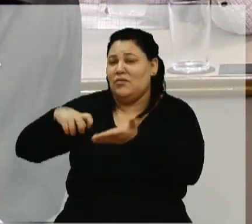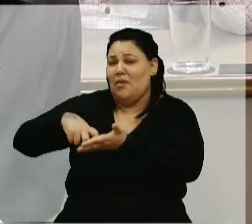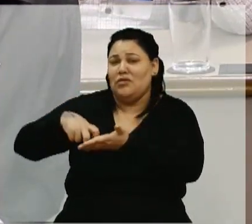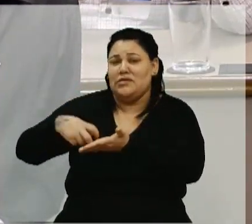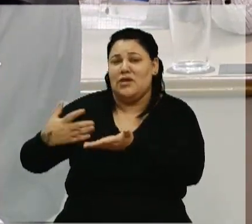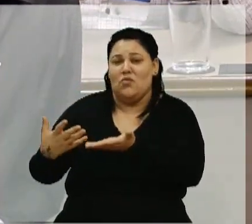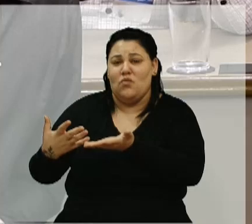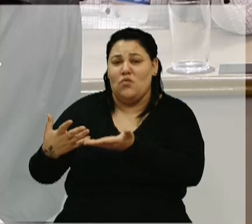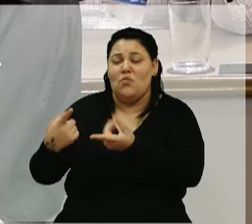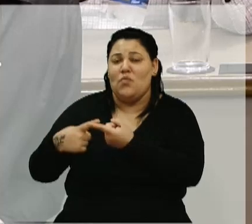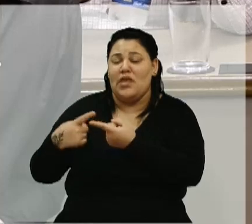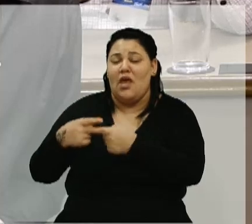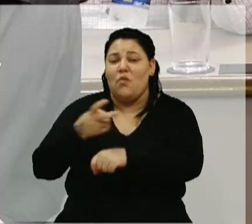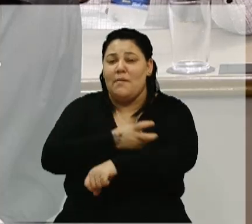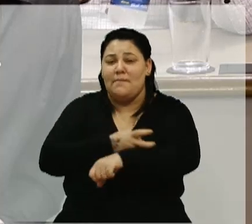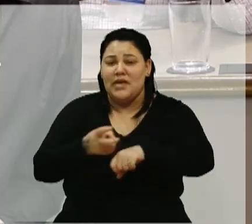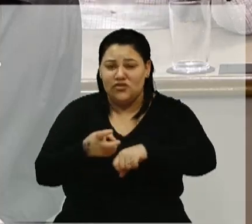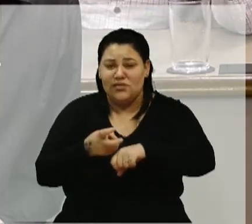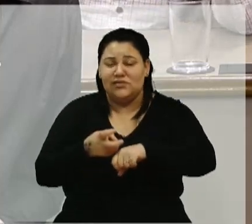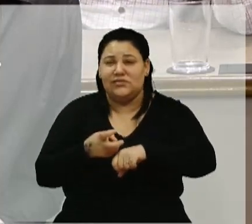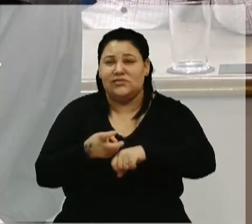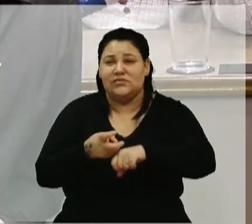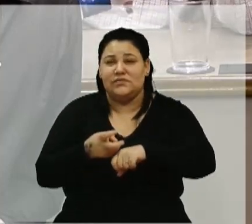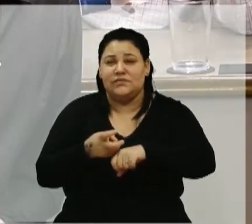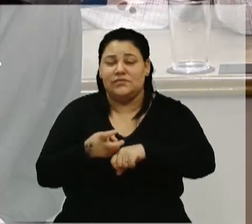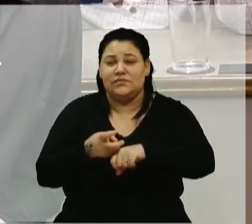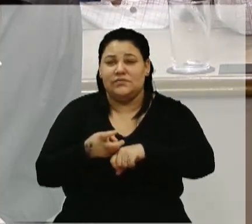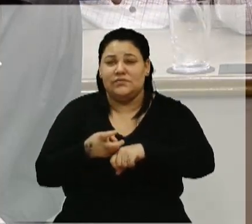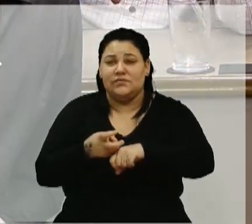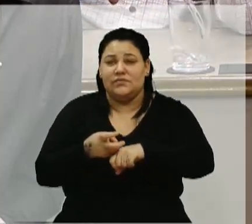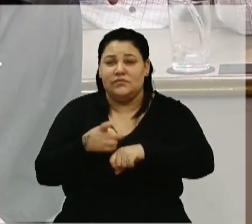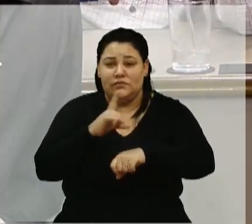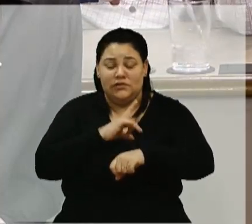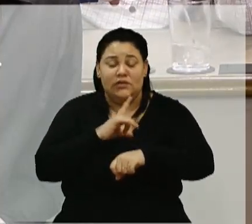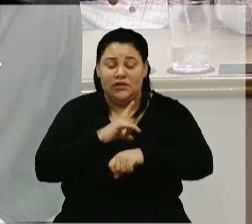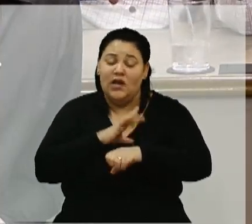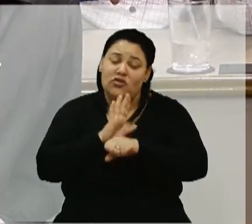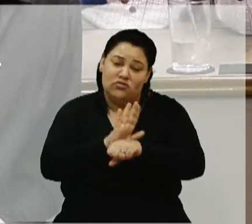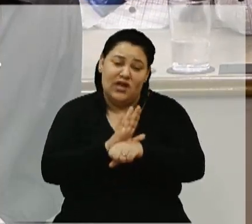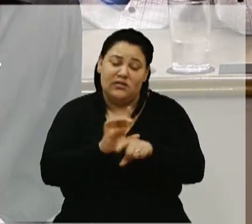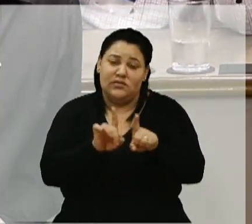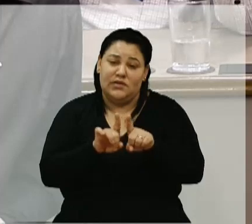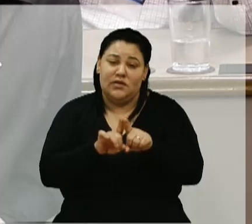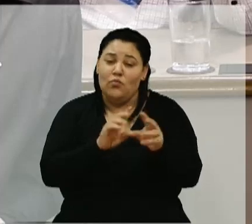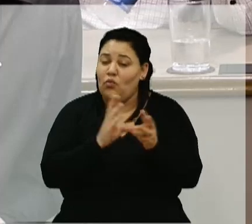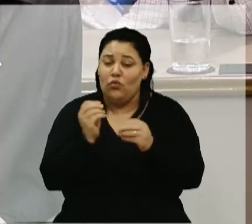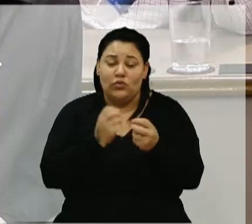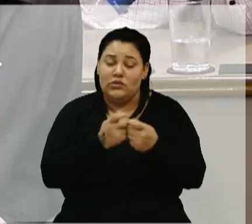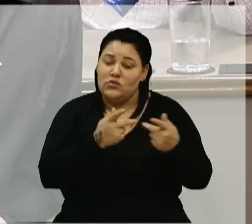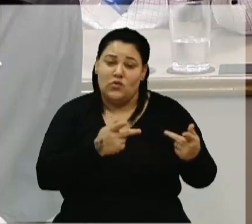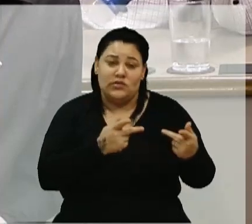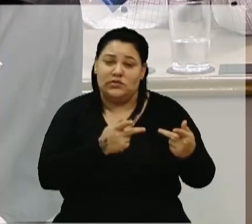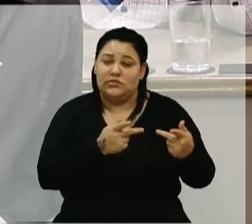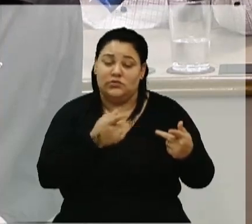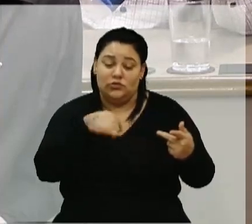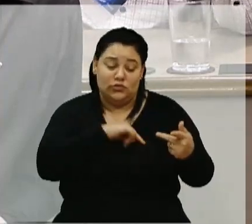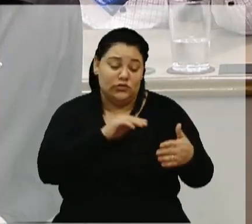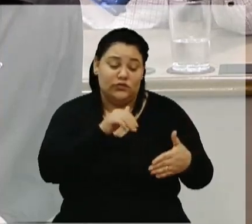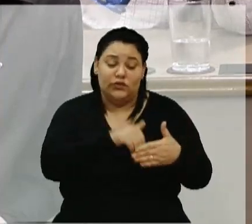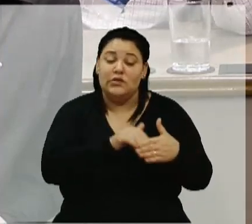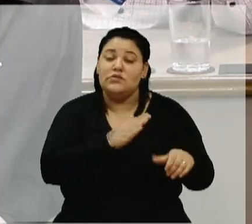O impeachment, ele, nos últimos tempos, ele tem banalizado. Muitas ocasiões nós votamos